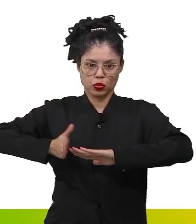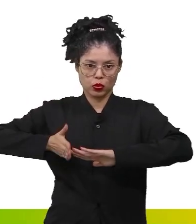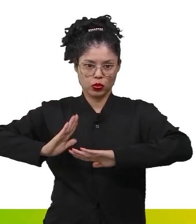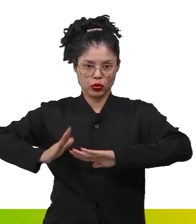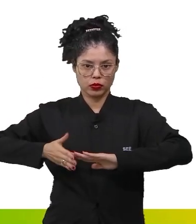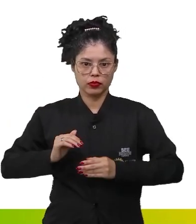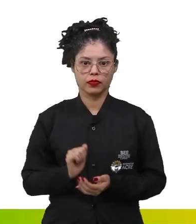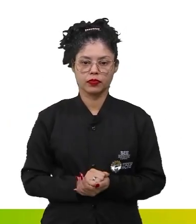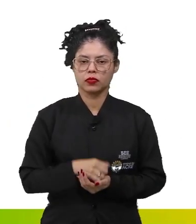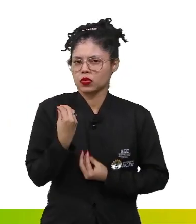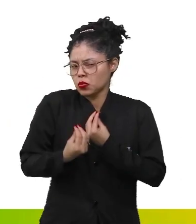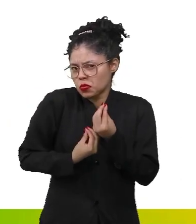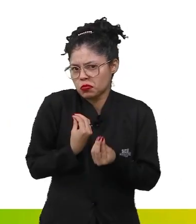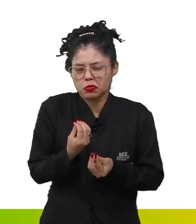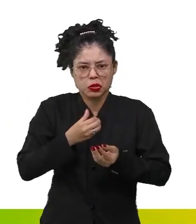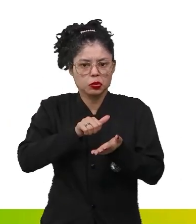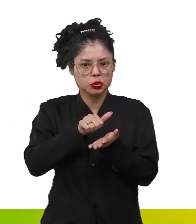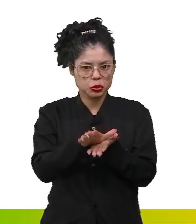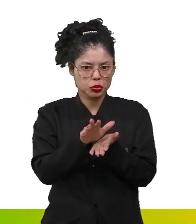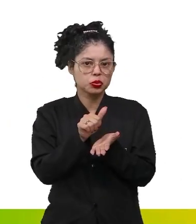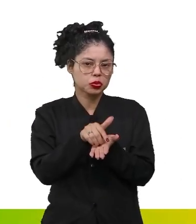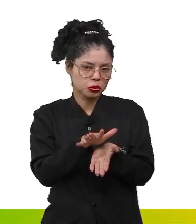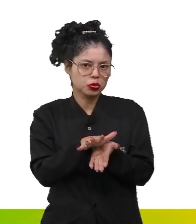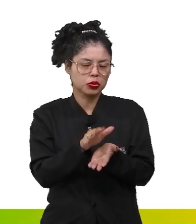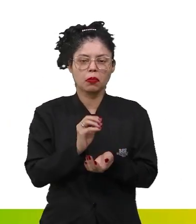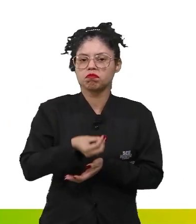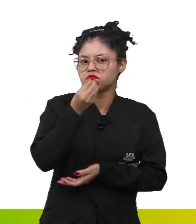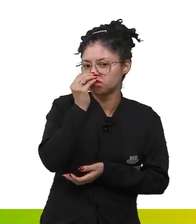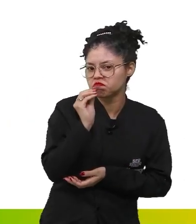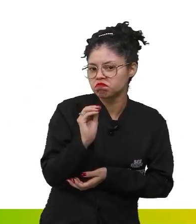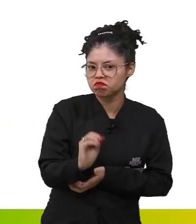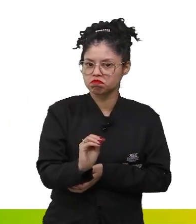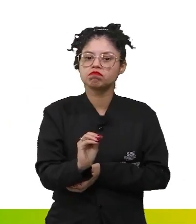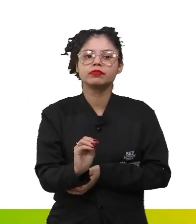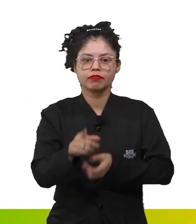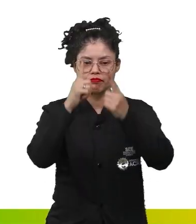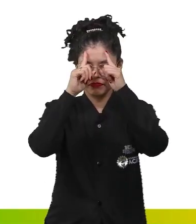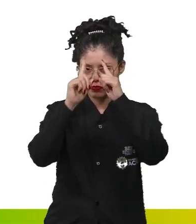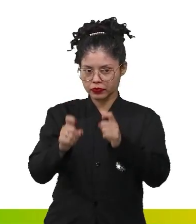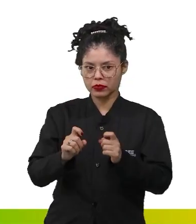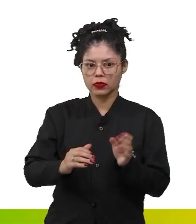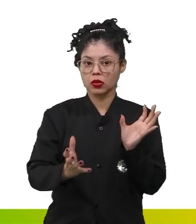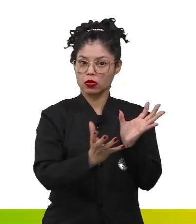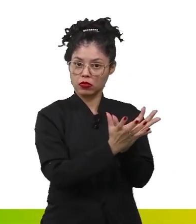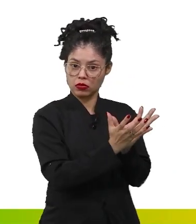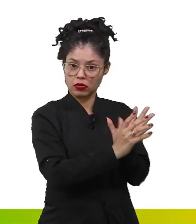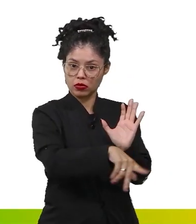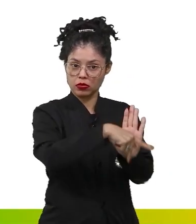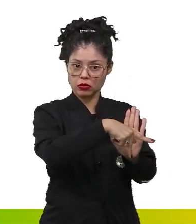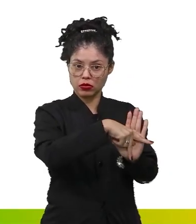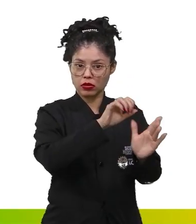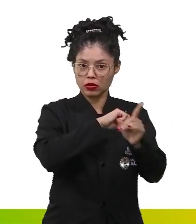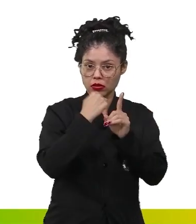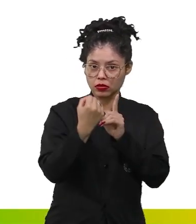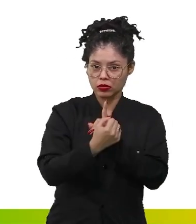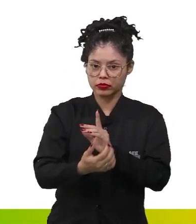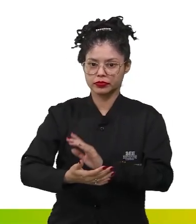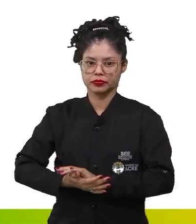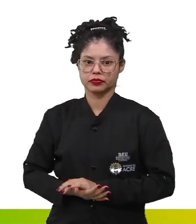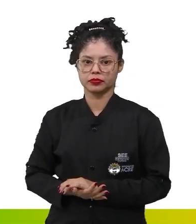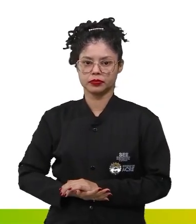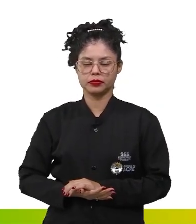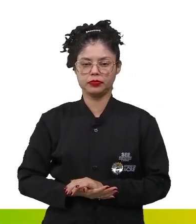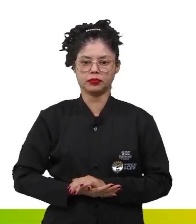historicamente e contemporaneamente como formas de exclusão, discriminação e violência contra determinados